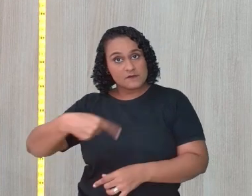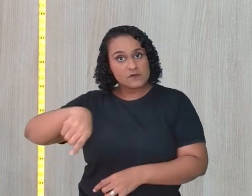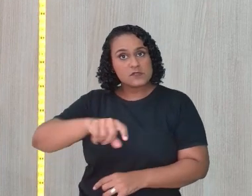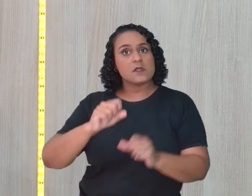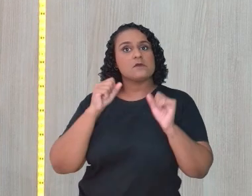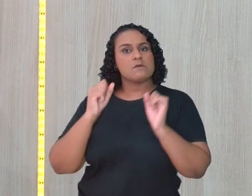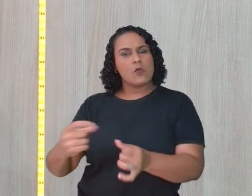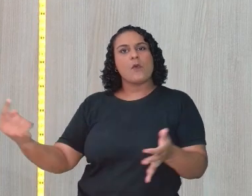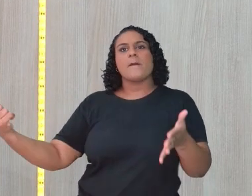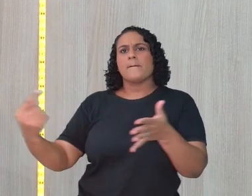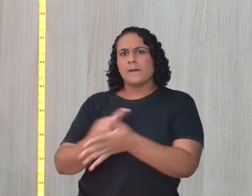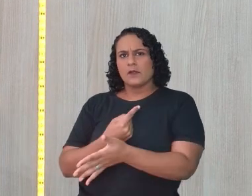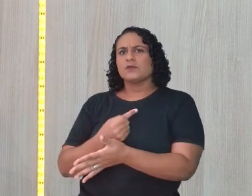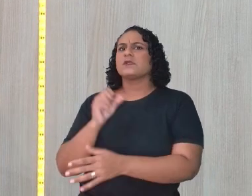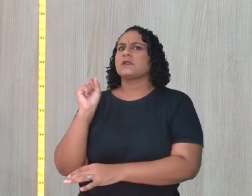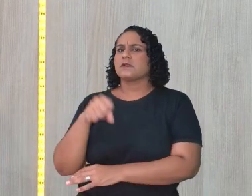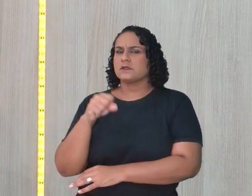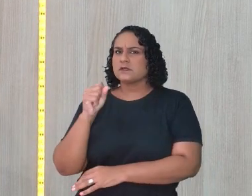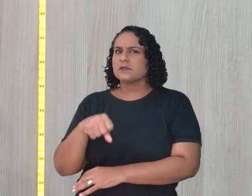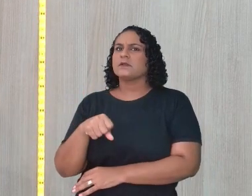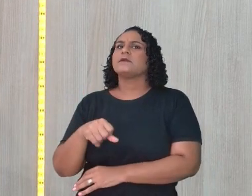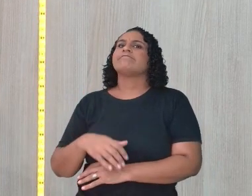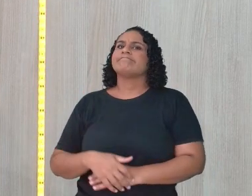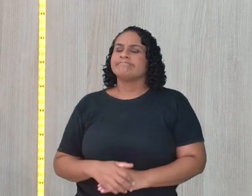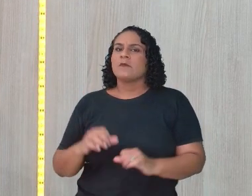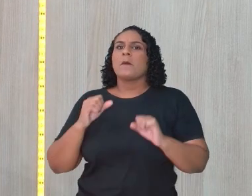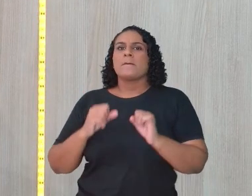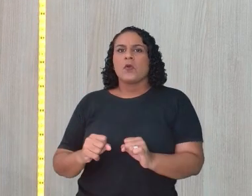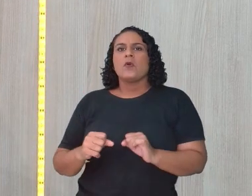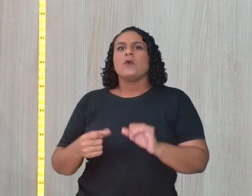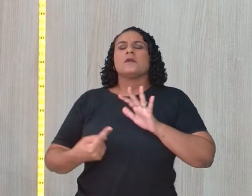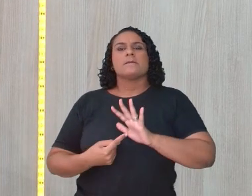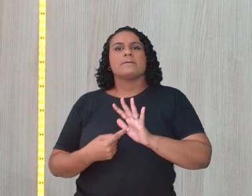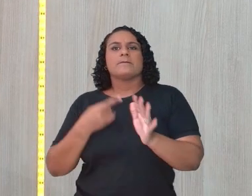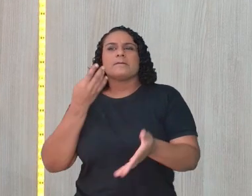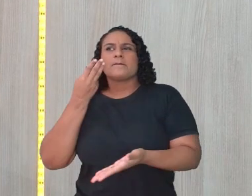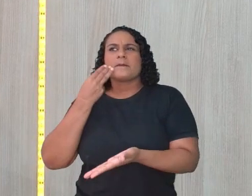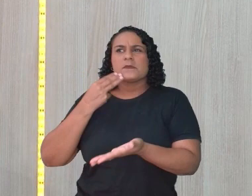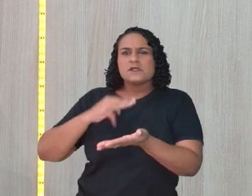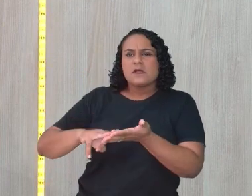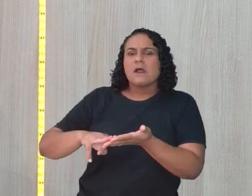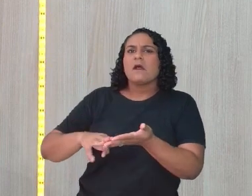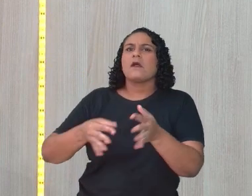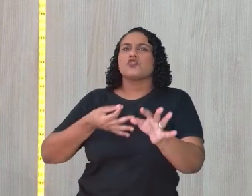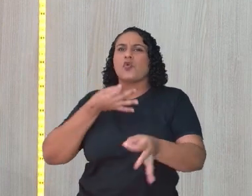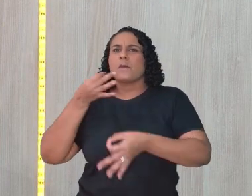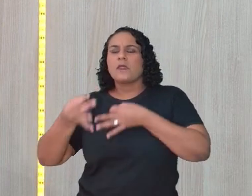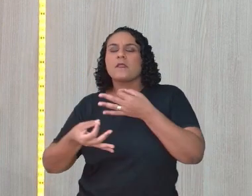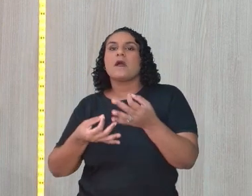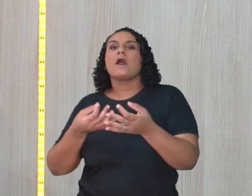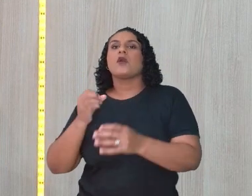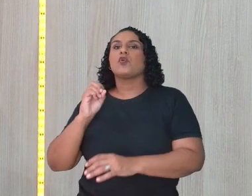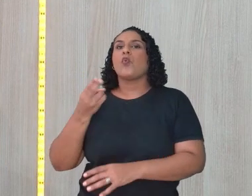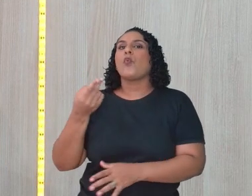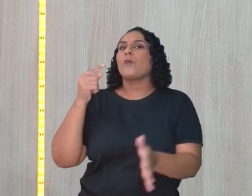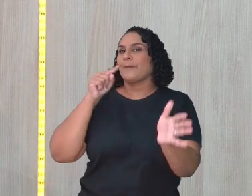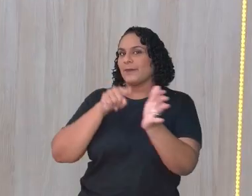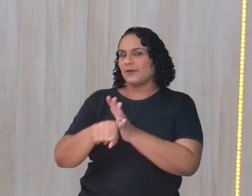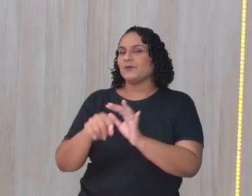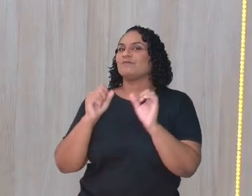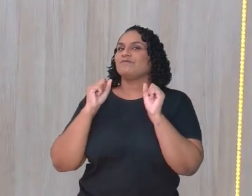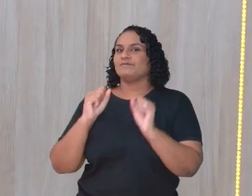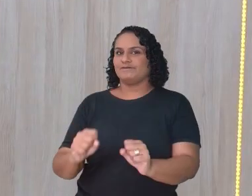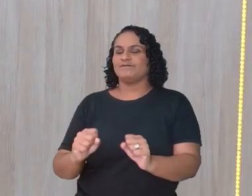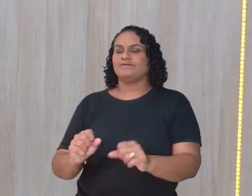pergunta, pessoal. Apresenta aí uma dúvida que a gente vai tentar resolver agora para vocês. Não é isso, Cláudia? É isso,